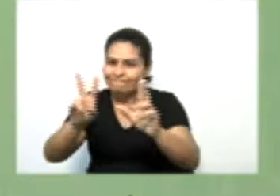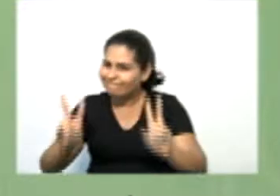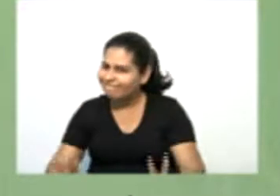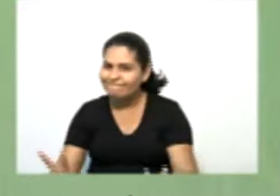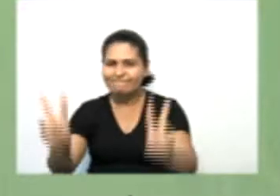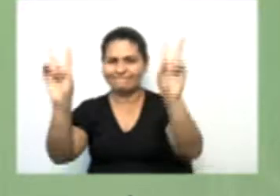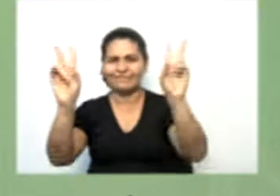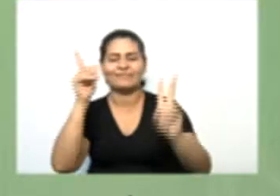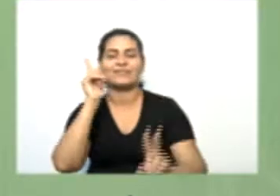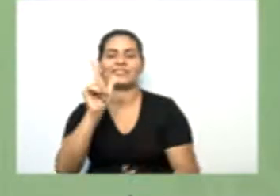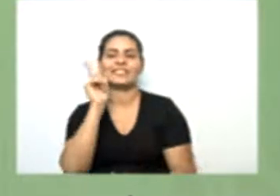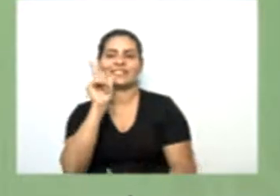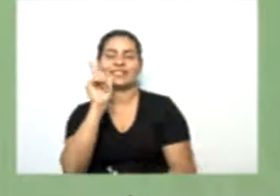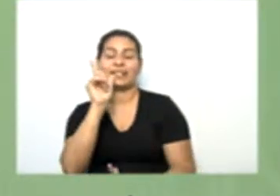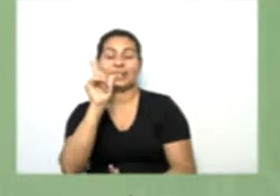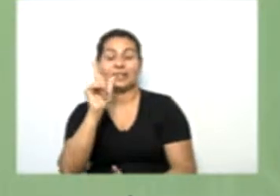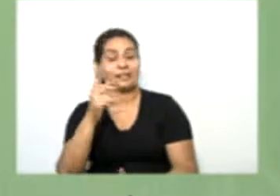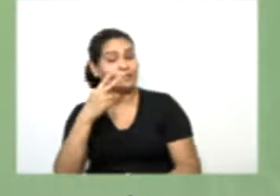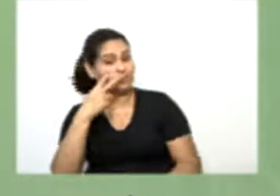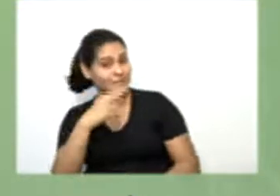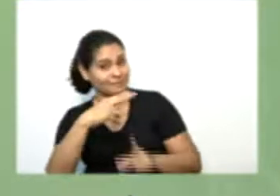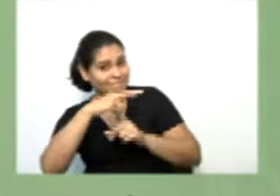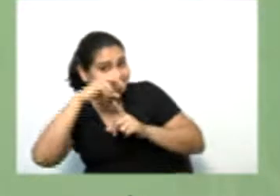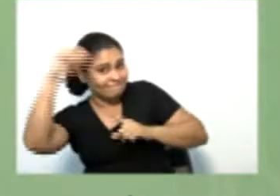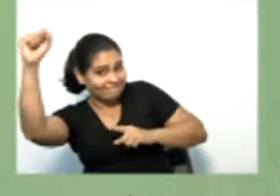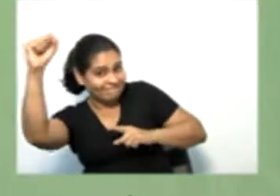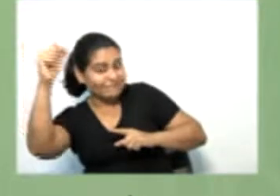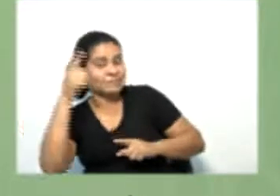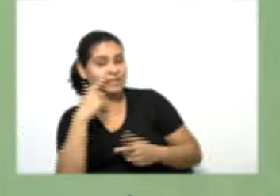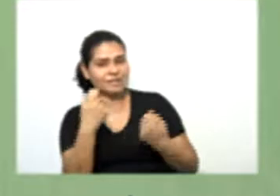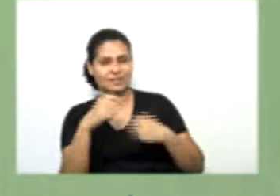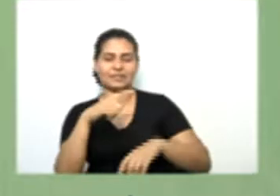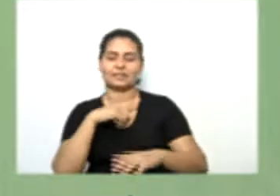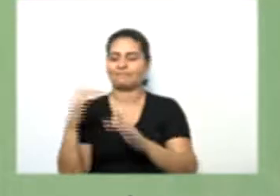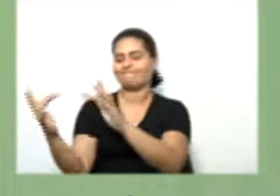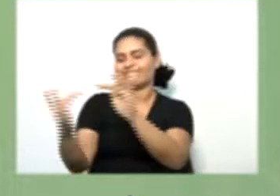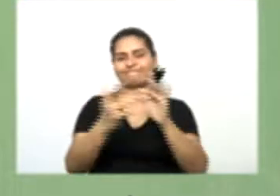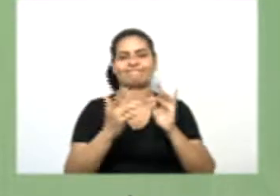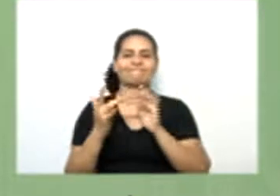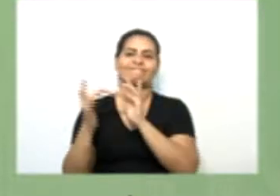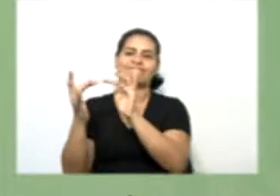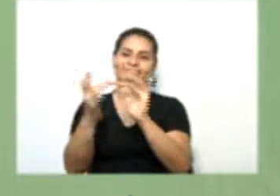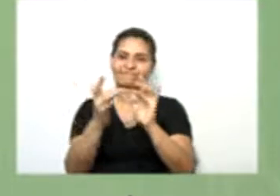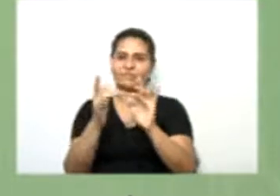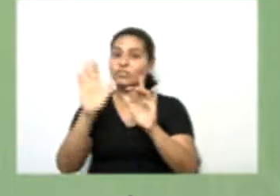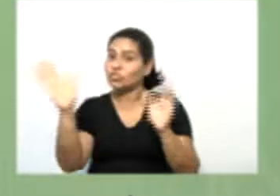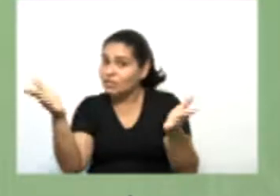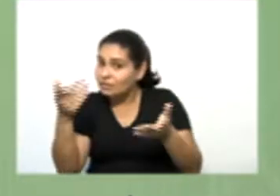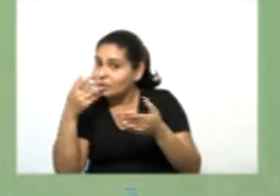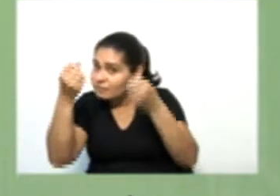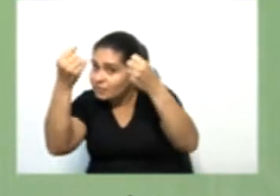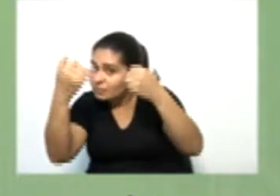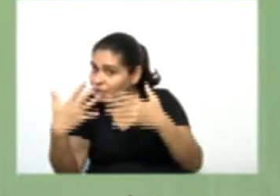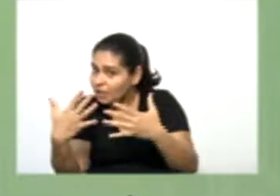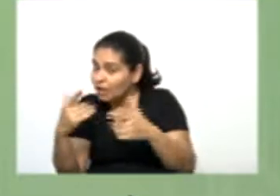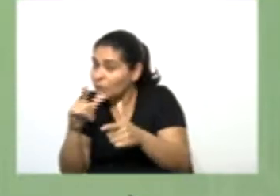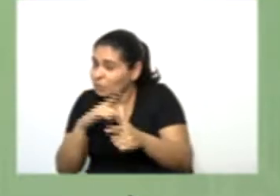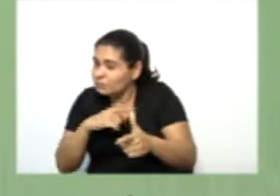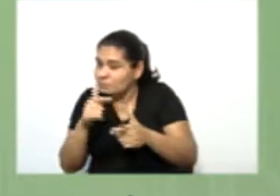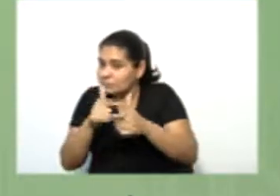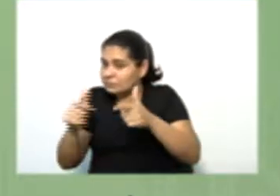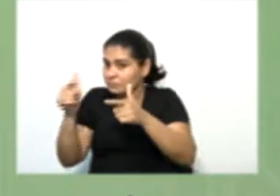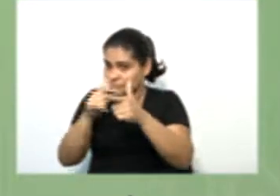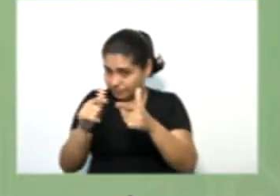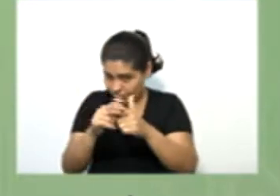a corredeira. E então nós precisamos saber nos relacionar. É por isso que já já nós vamos falar sobre conflitos,